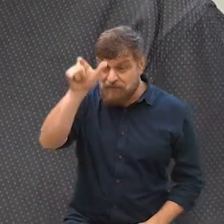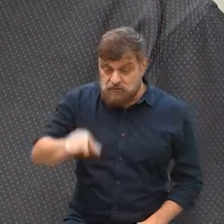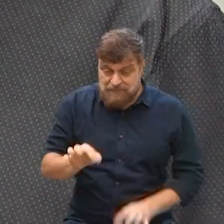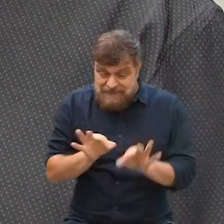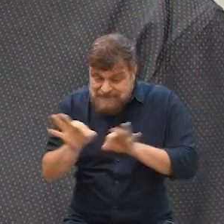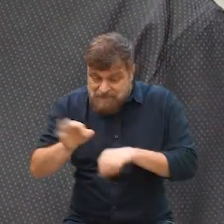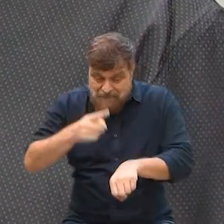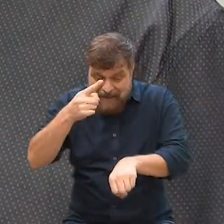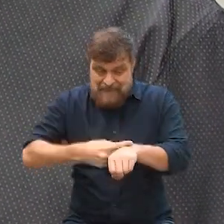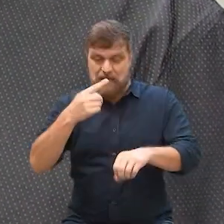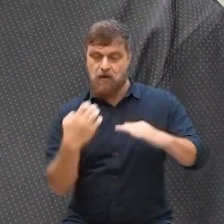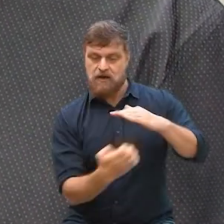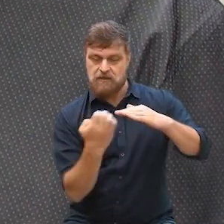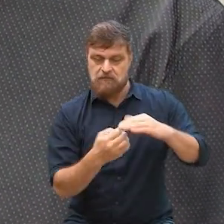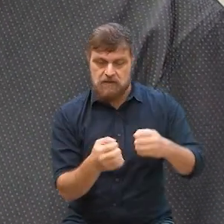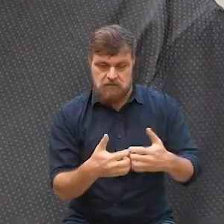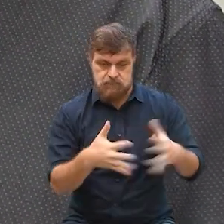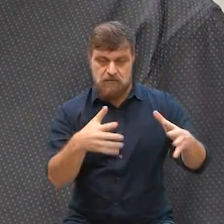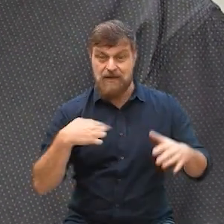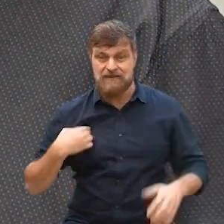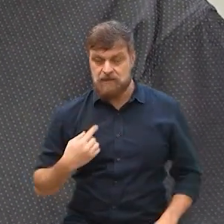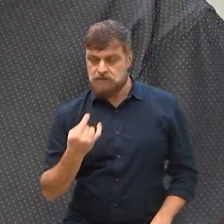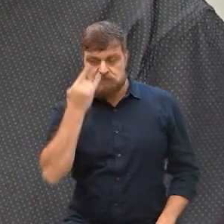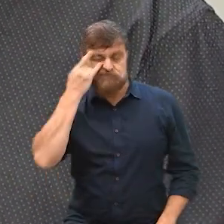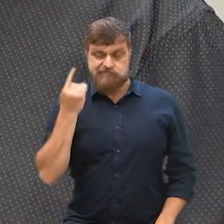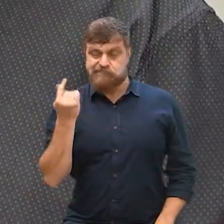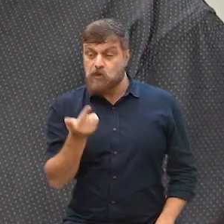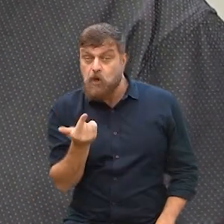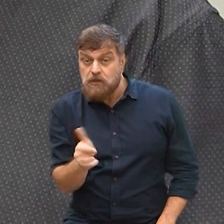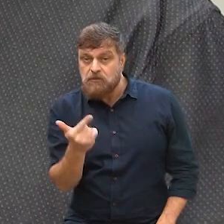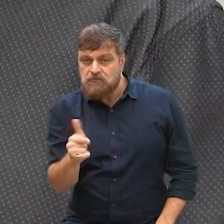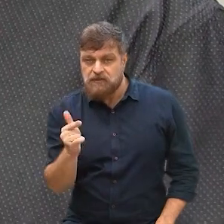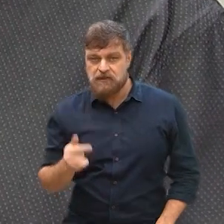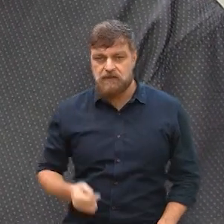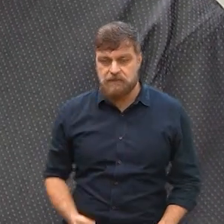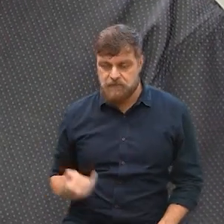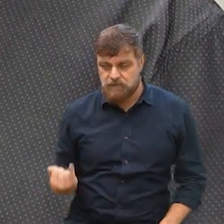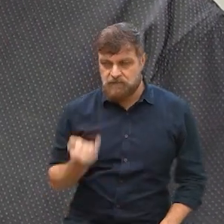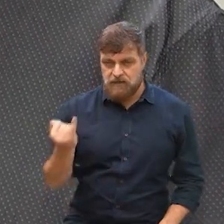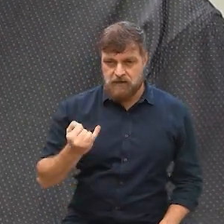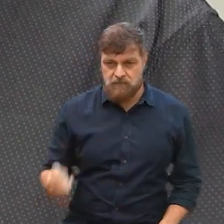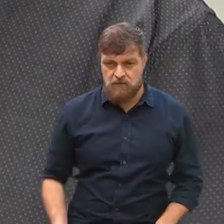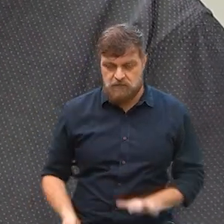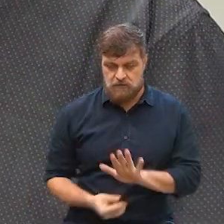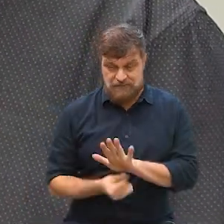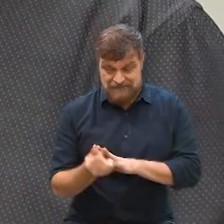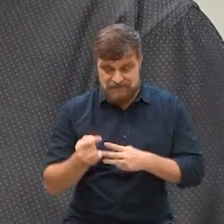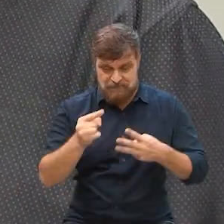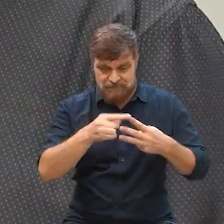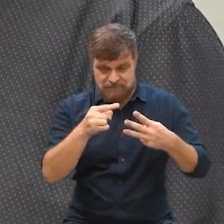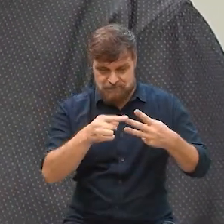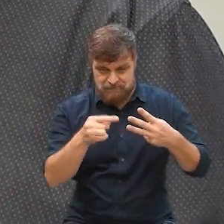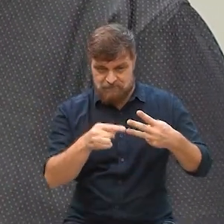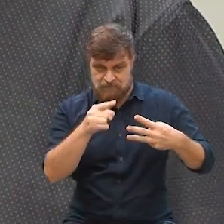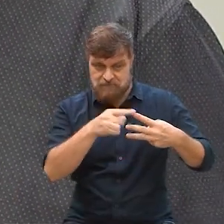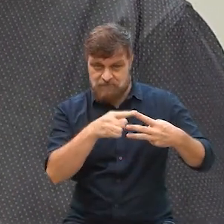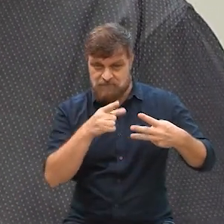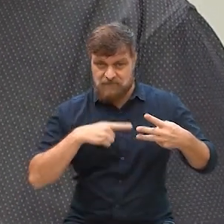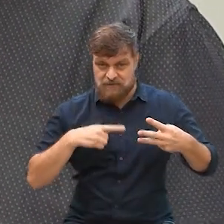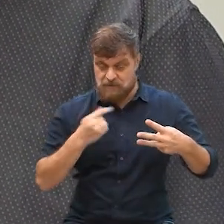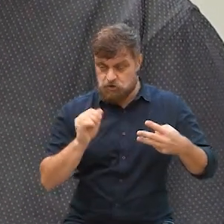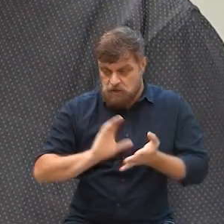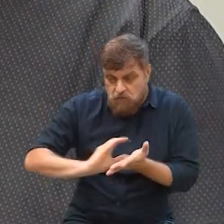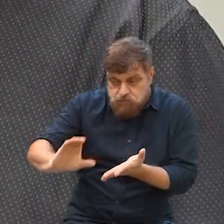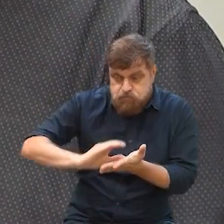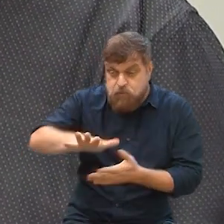momento, mesmo que ele não tenha um faturamento considerável, é importante que ele divida o lucro dele em 3 partes. Uma parte para